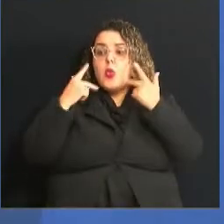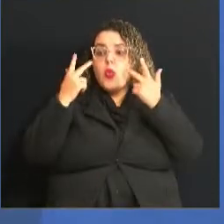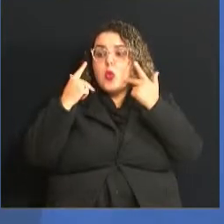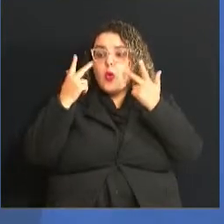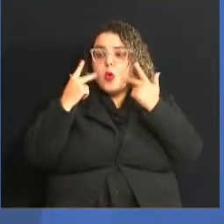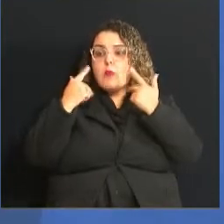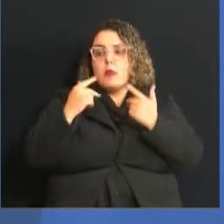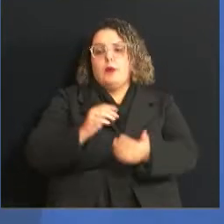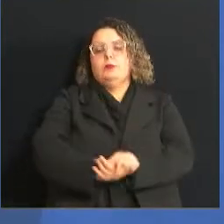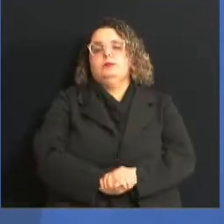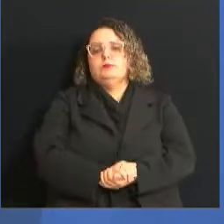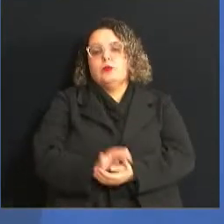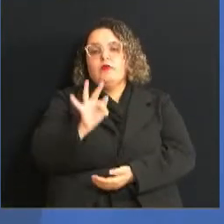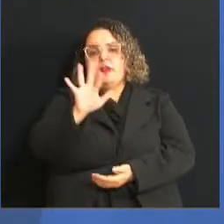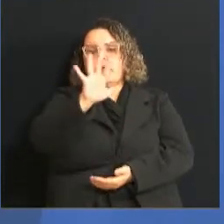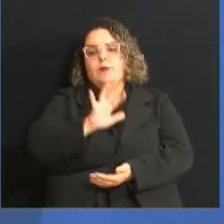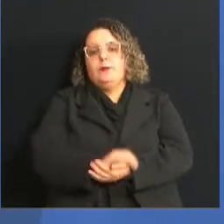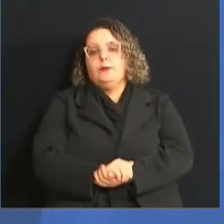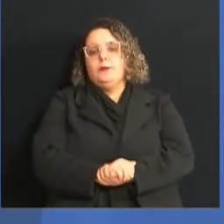federal.